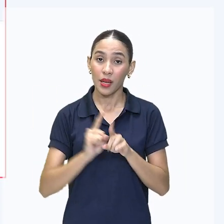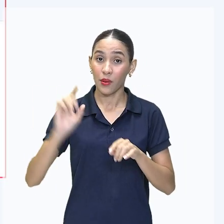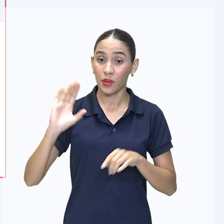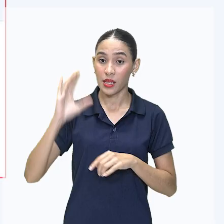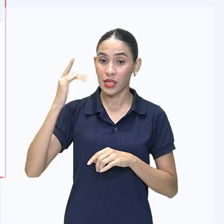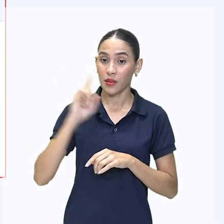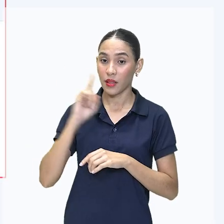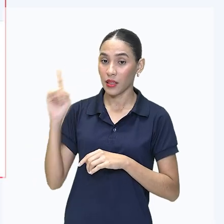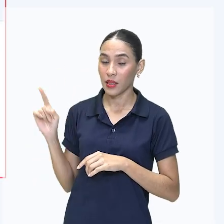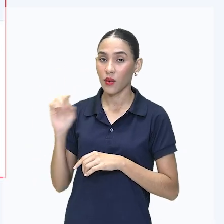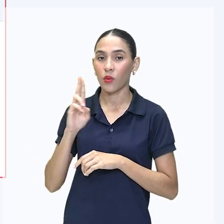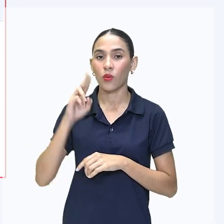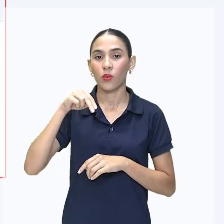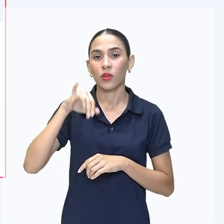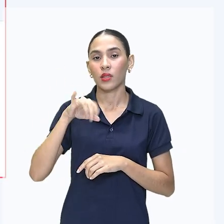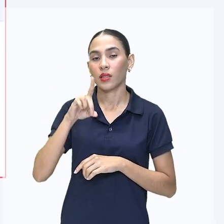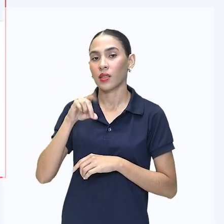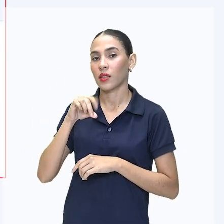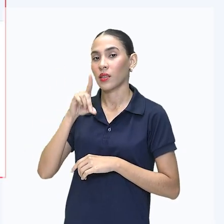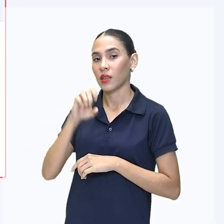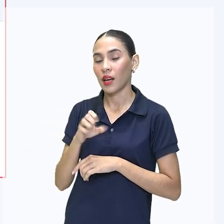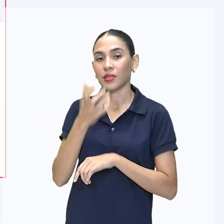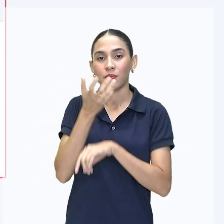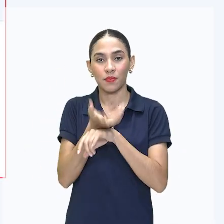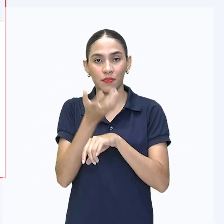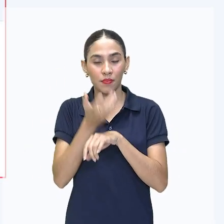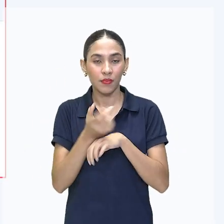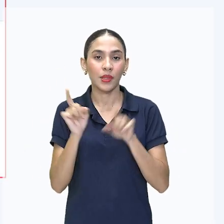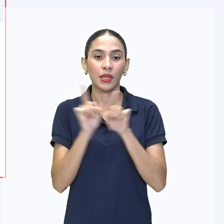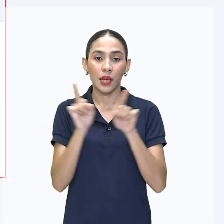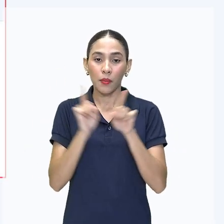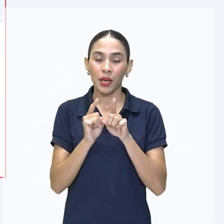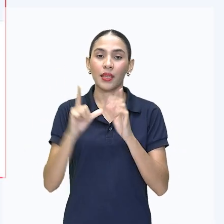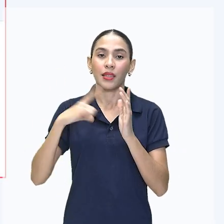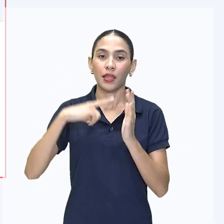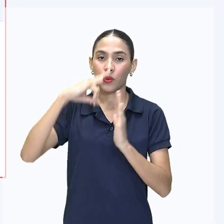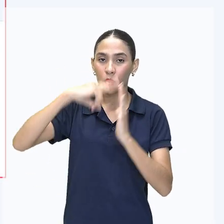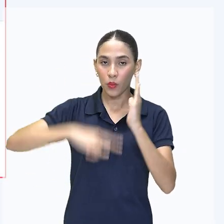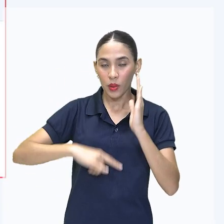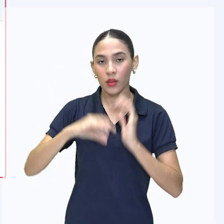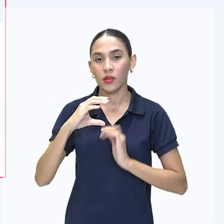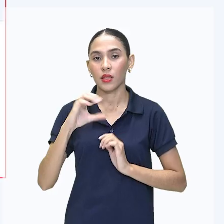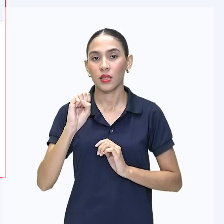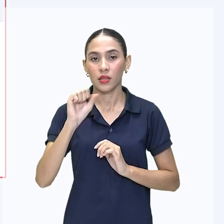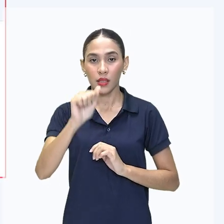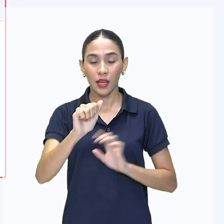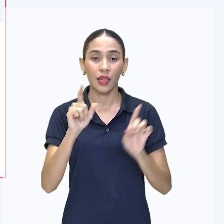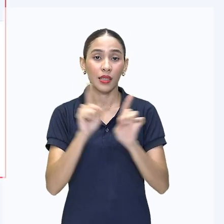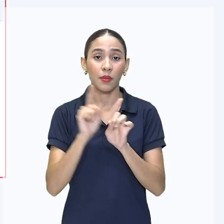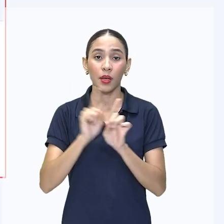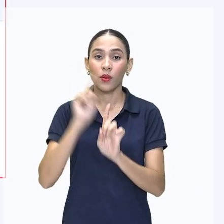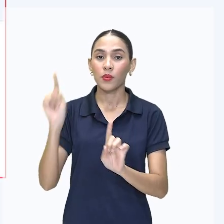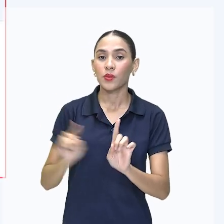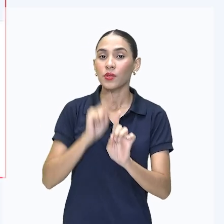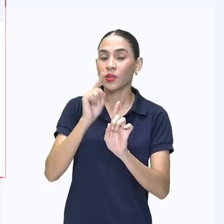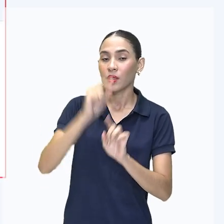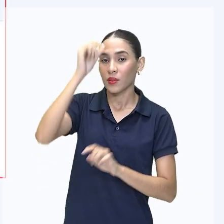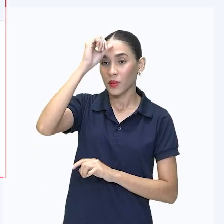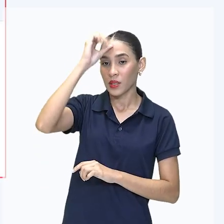está acontecendo, a unidade didática também está indicada no CSA e o objeto de